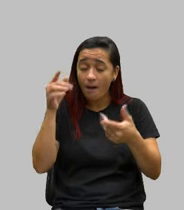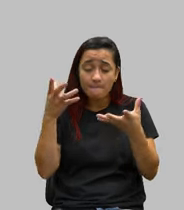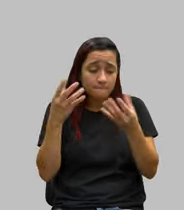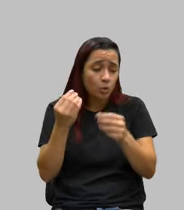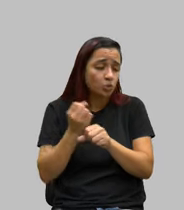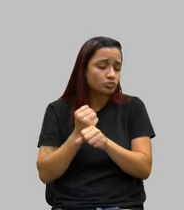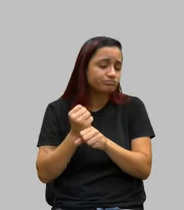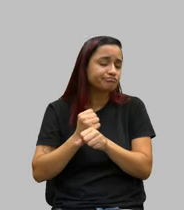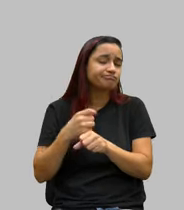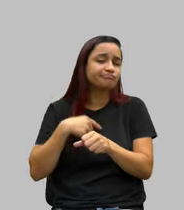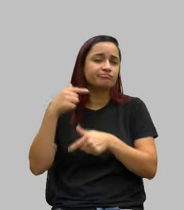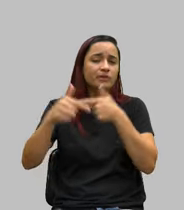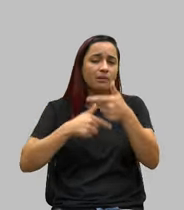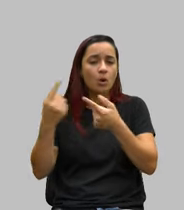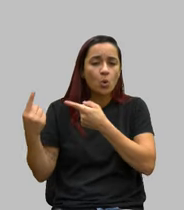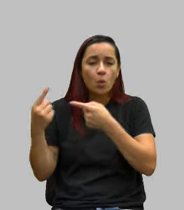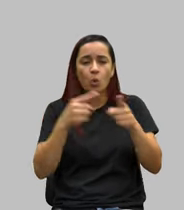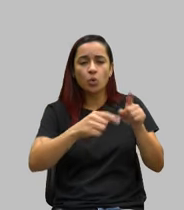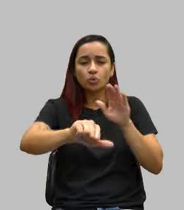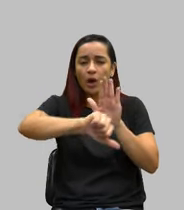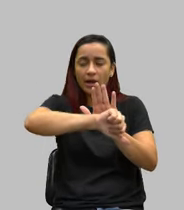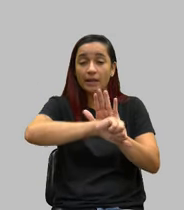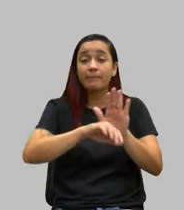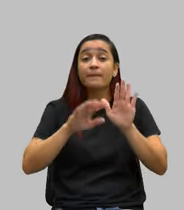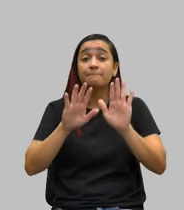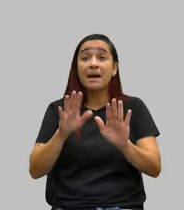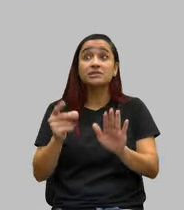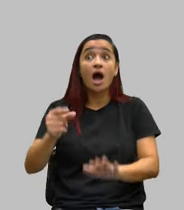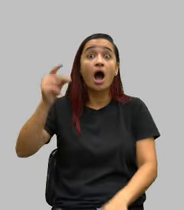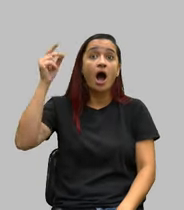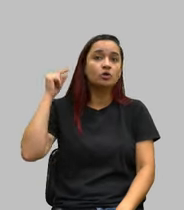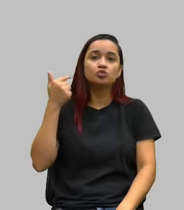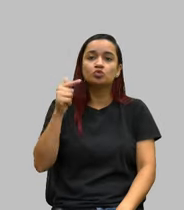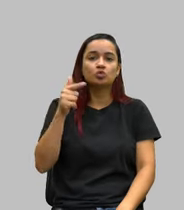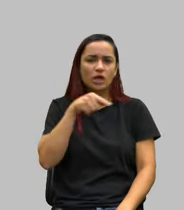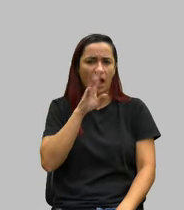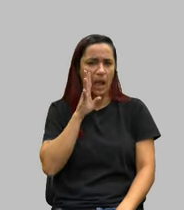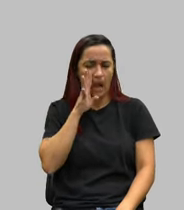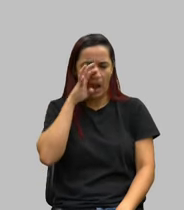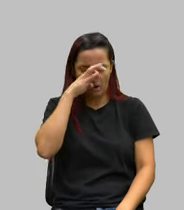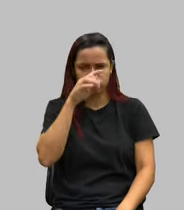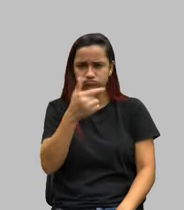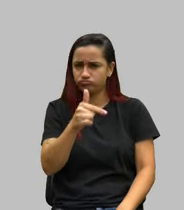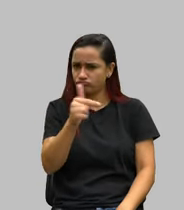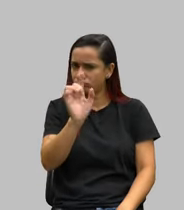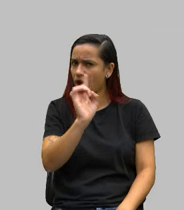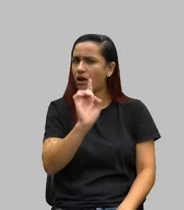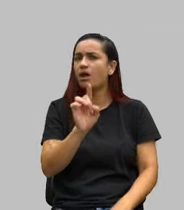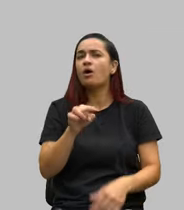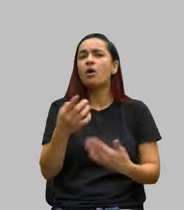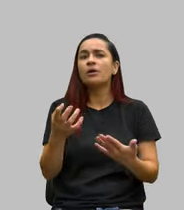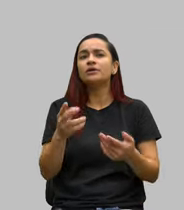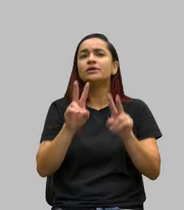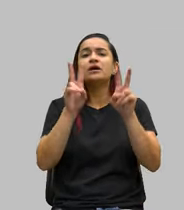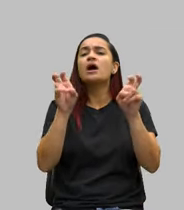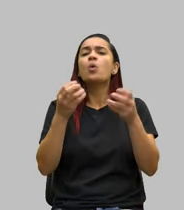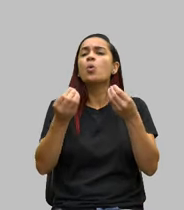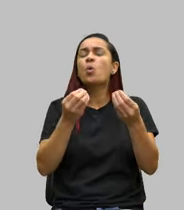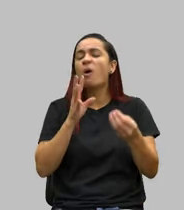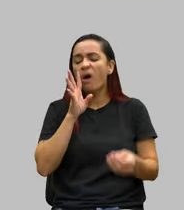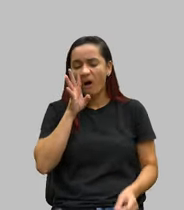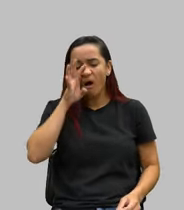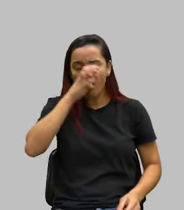Fiz prevenção e repressão ali muito tempo só que na minha época não tinha essa ousadia não ninguém tinha esse tipo de de de atrevimento